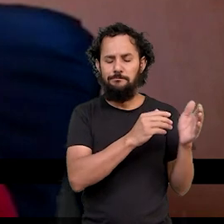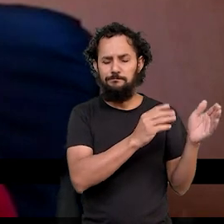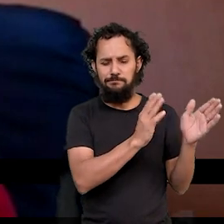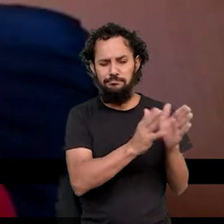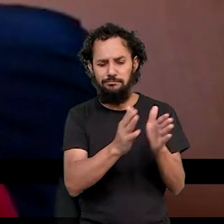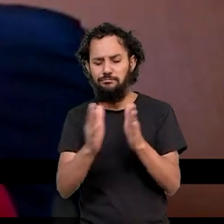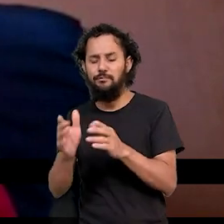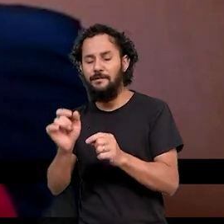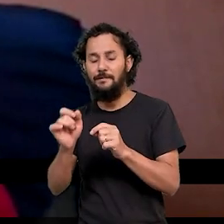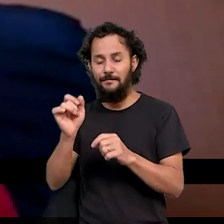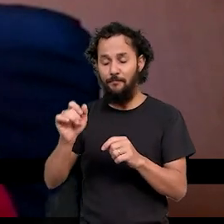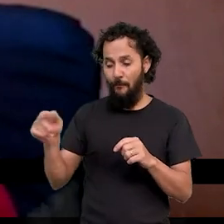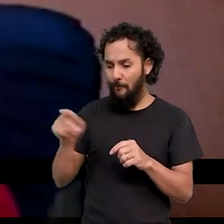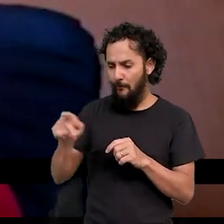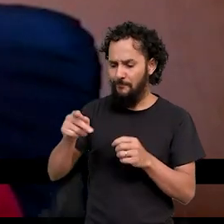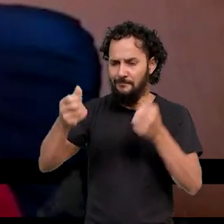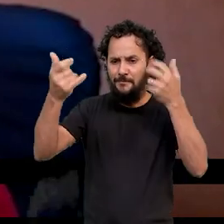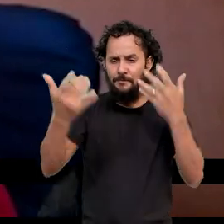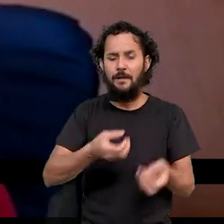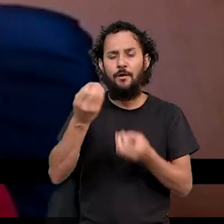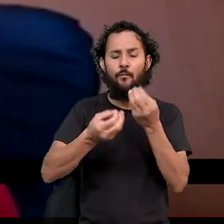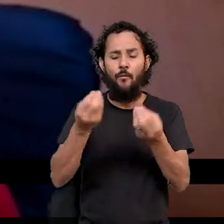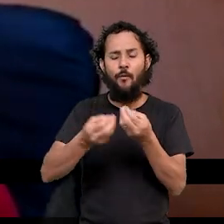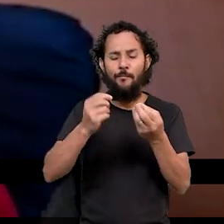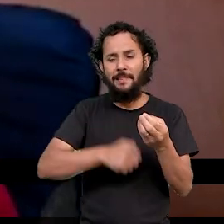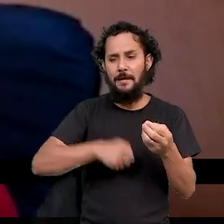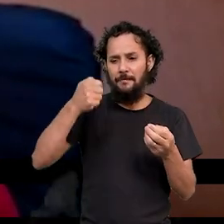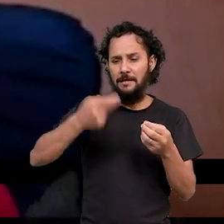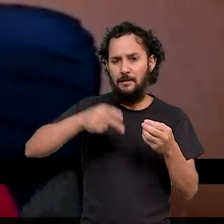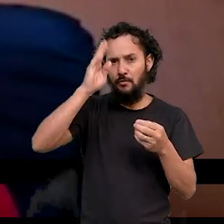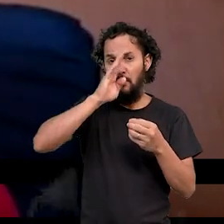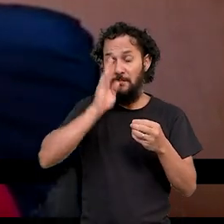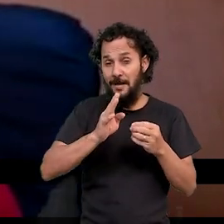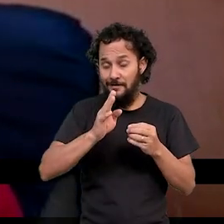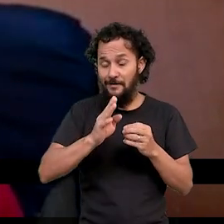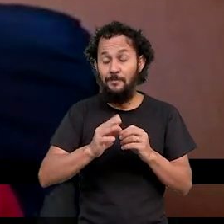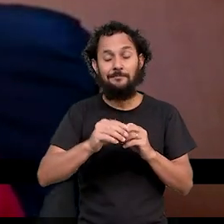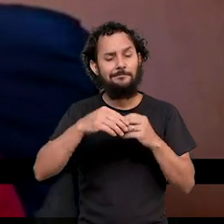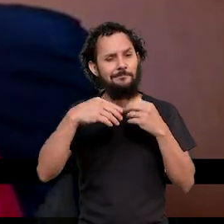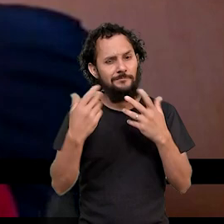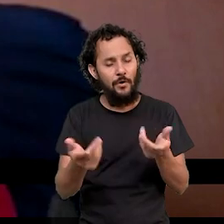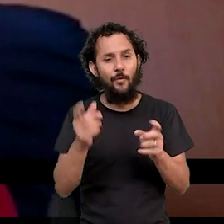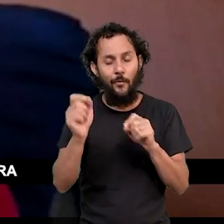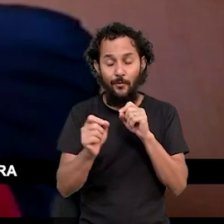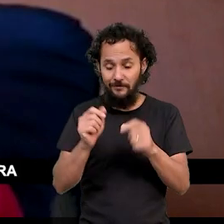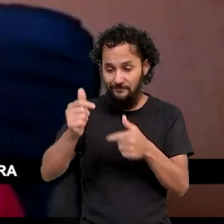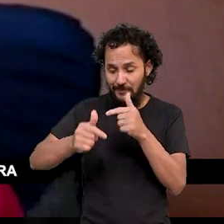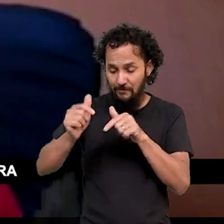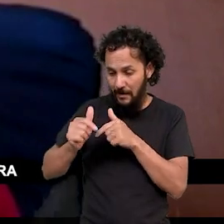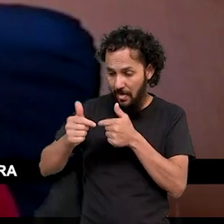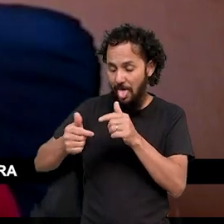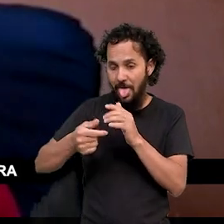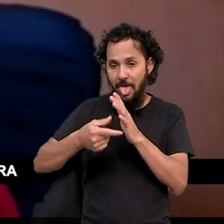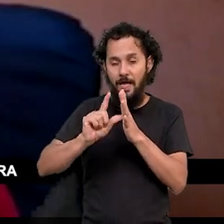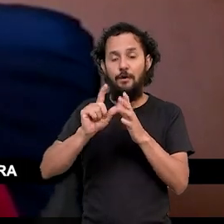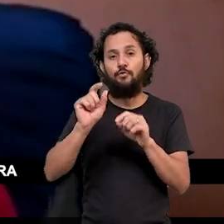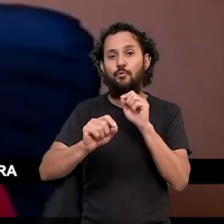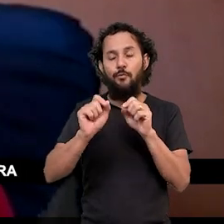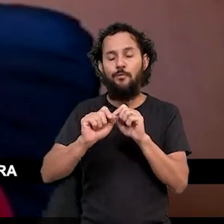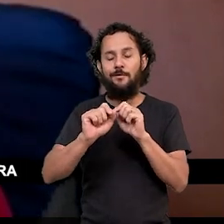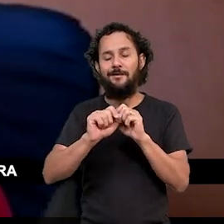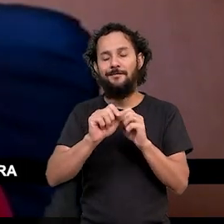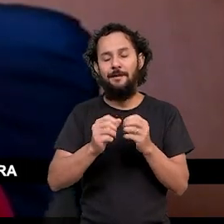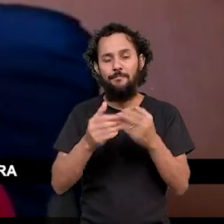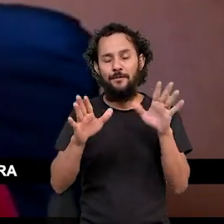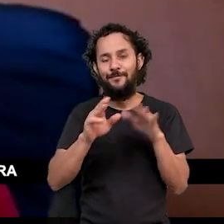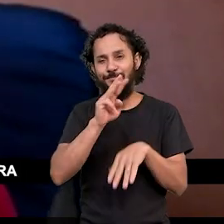que professoras falam sobre as independências do Brasil, uma das ações que antecedem o lançamento